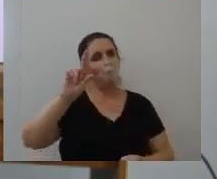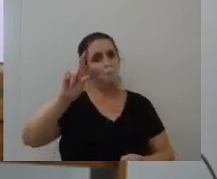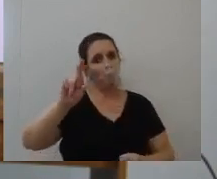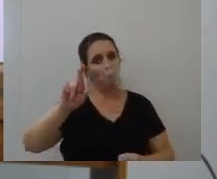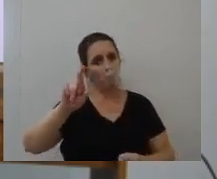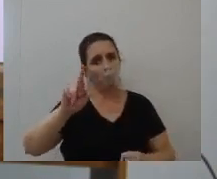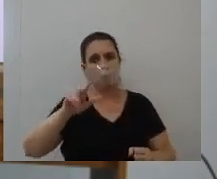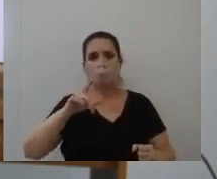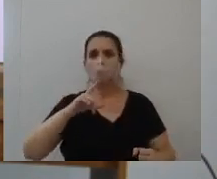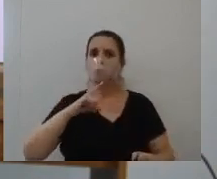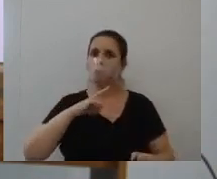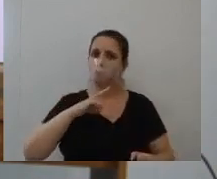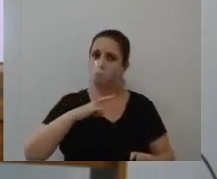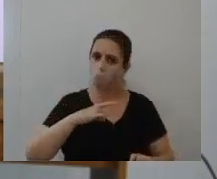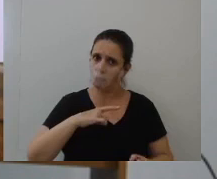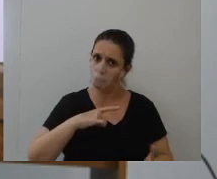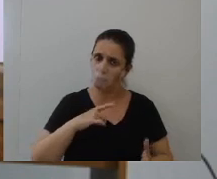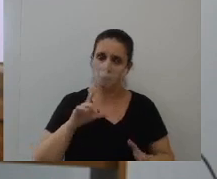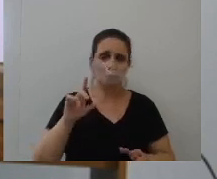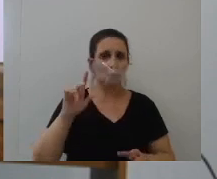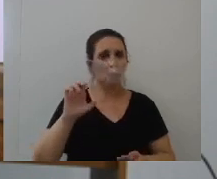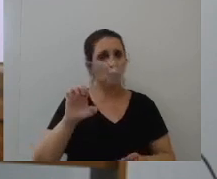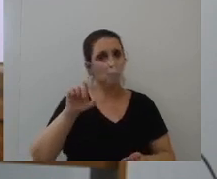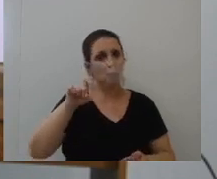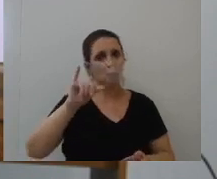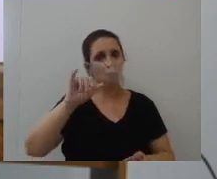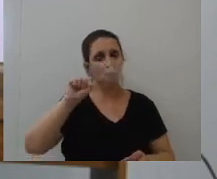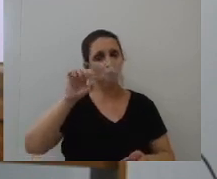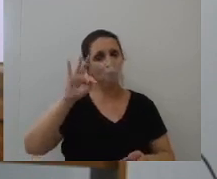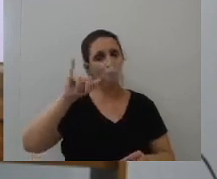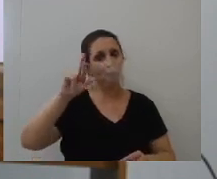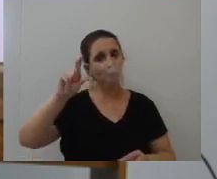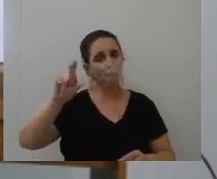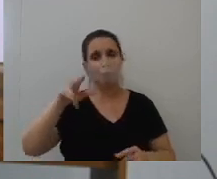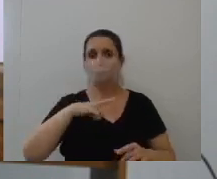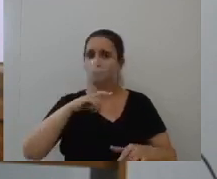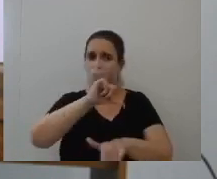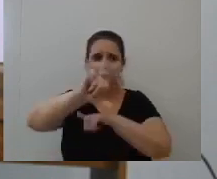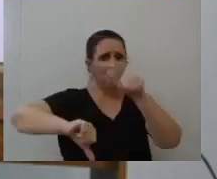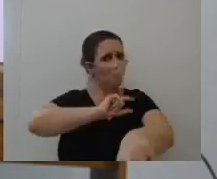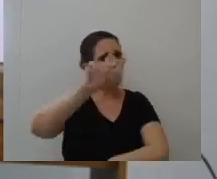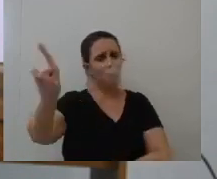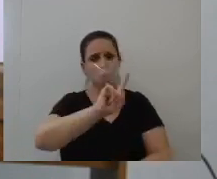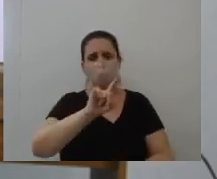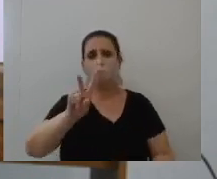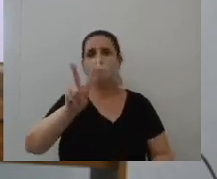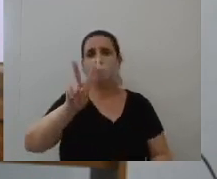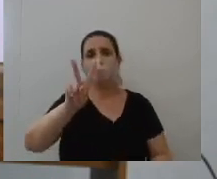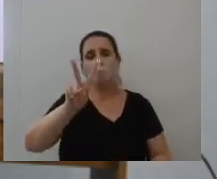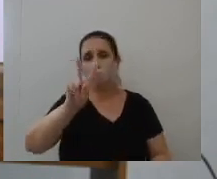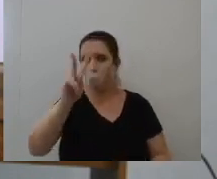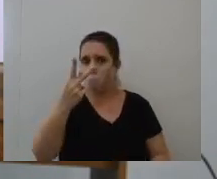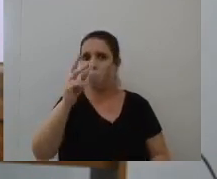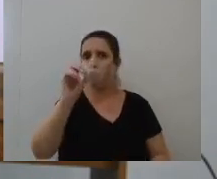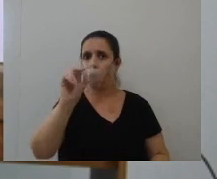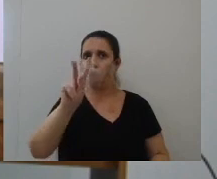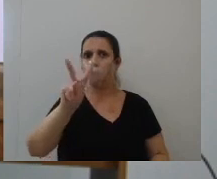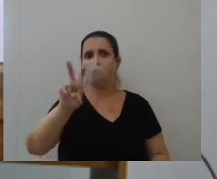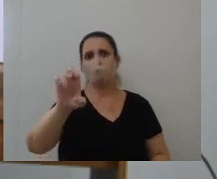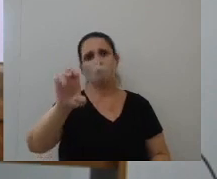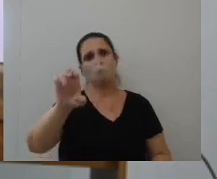de existência, ele é impessoal. Então, não houveram guerras.